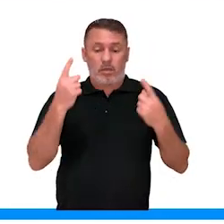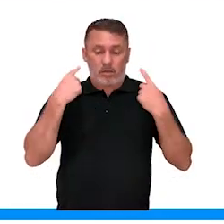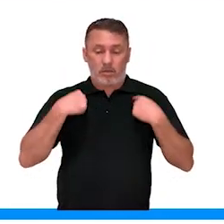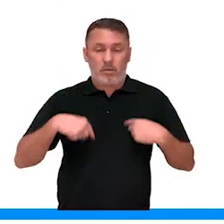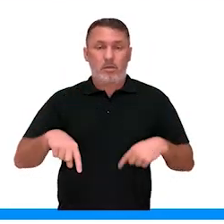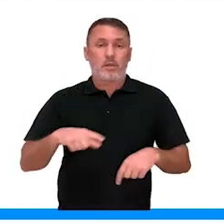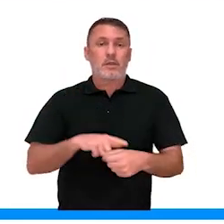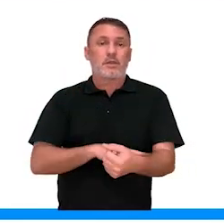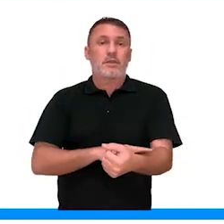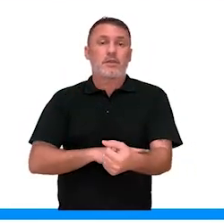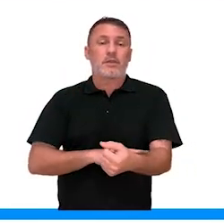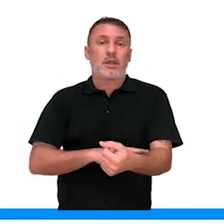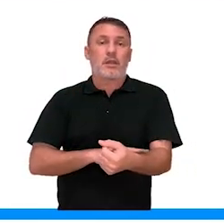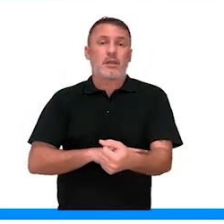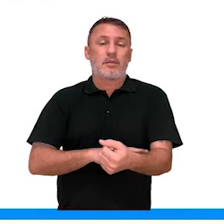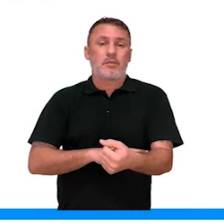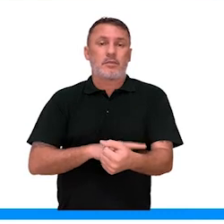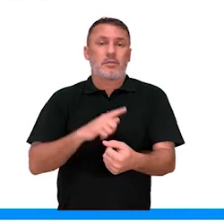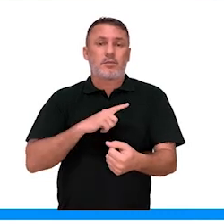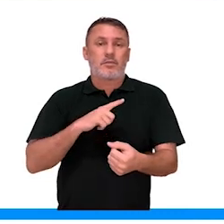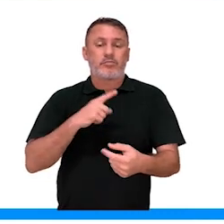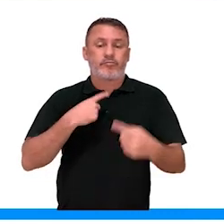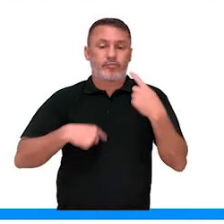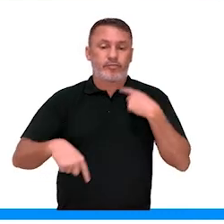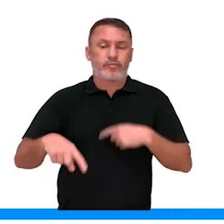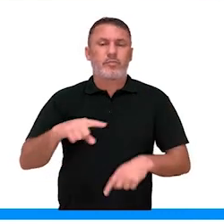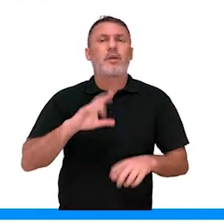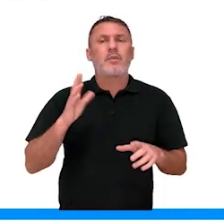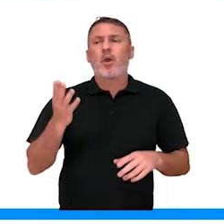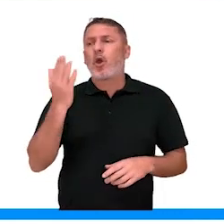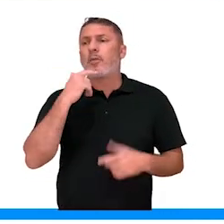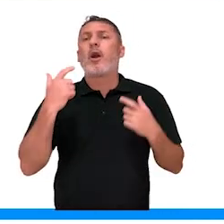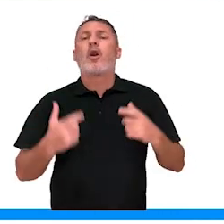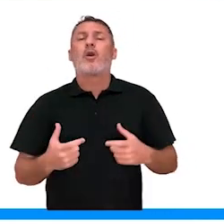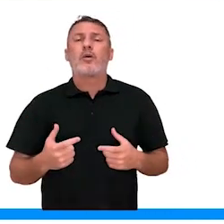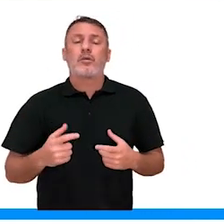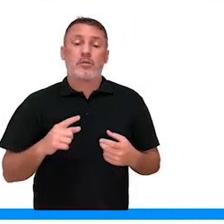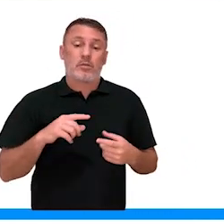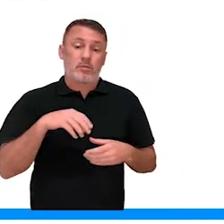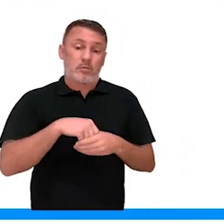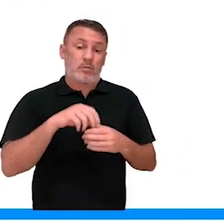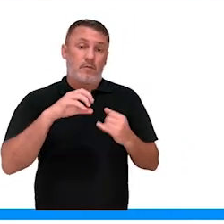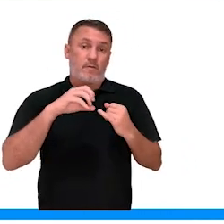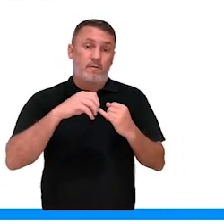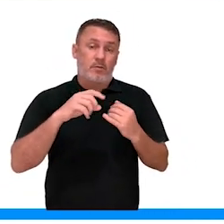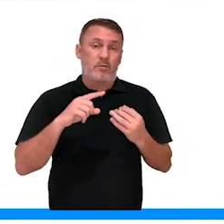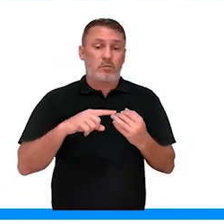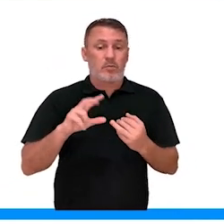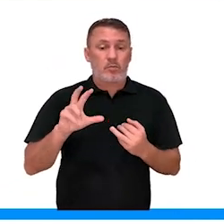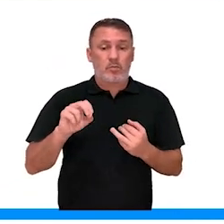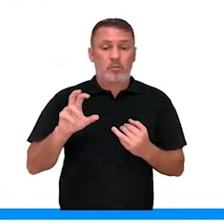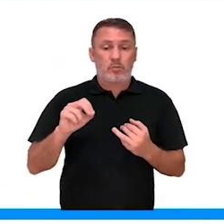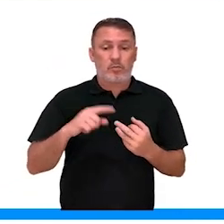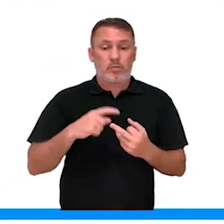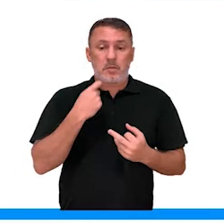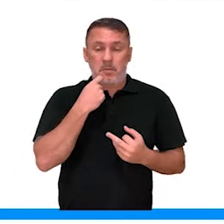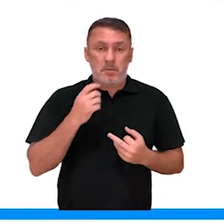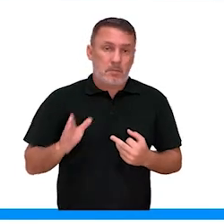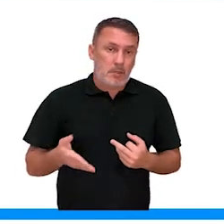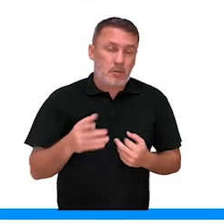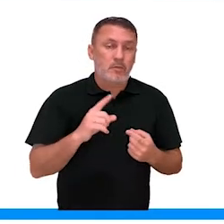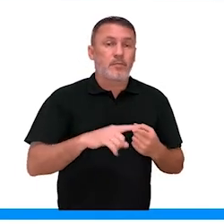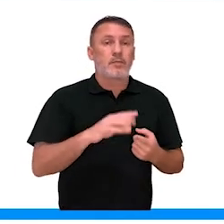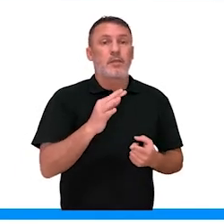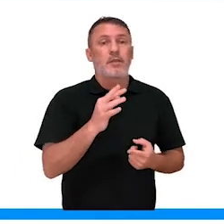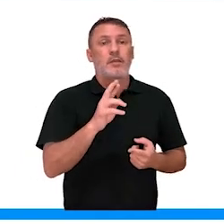oxigênio pelo nosso sangue, lá nas hemácias. Onde que a gente encontra o cobre? no feijão, nos ovos,